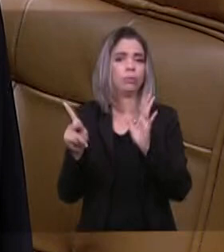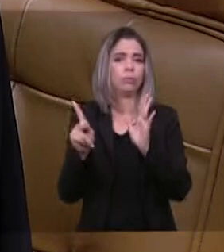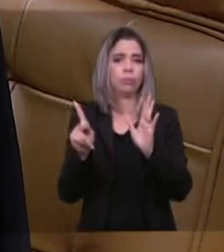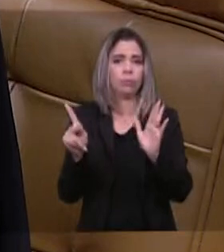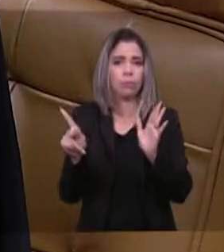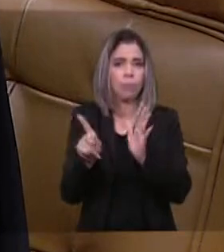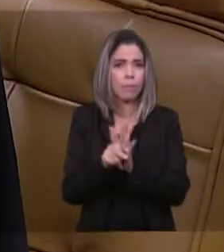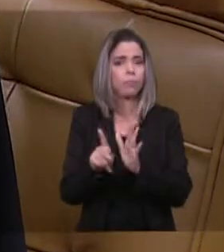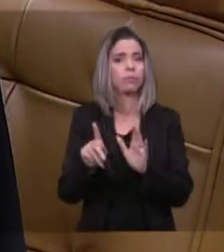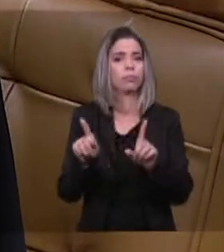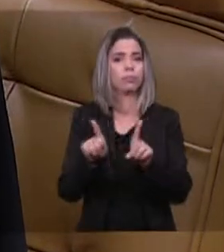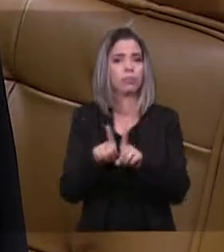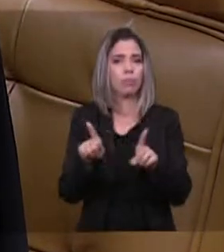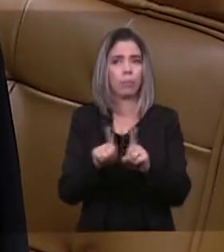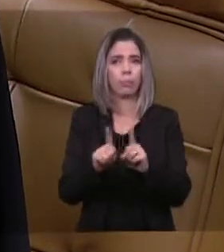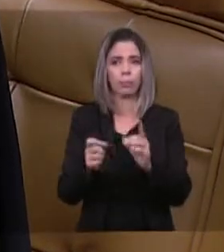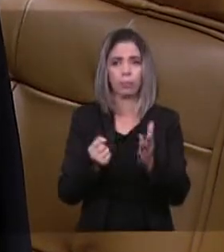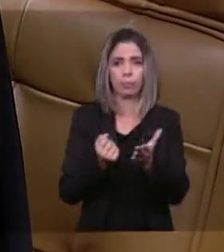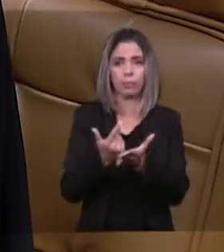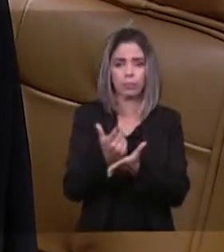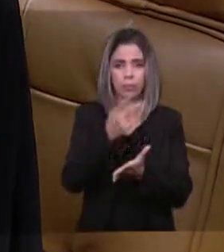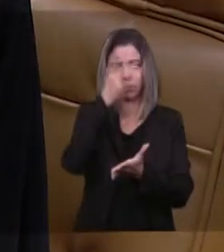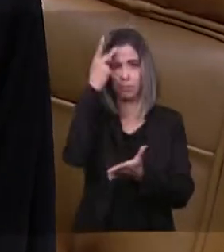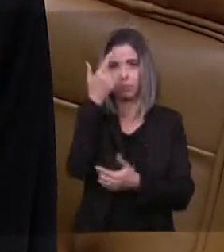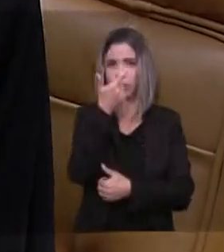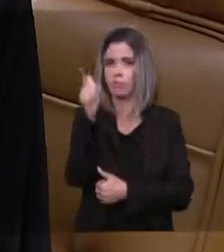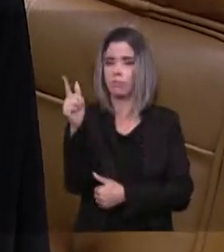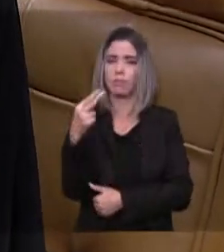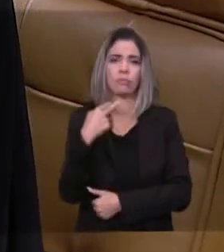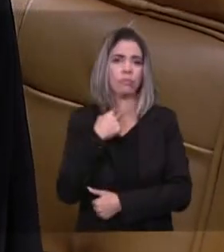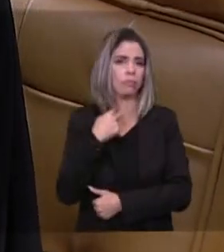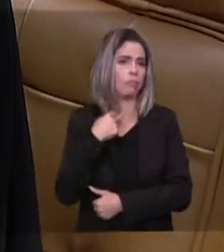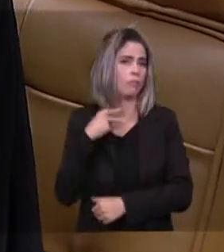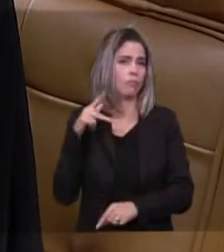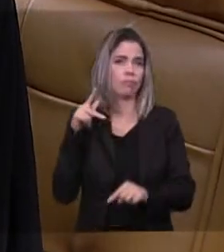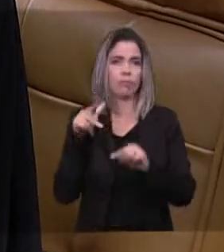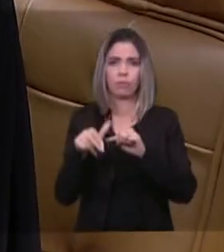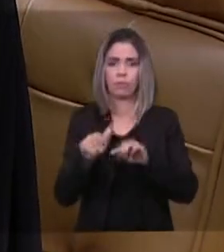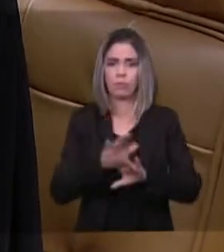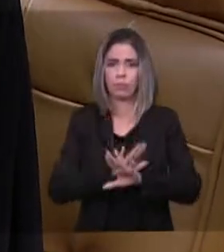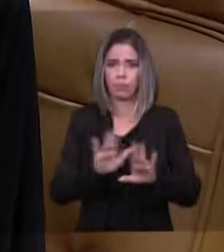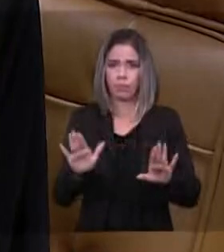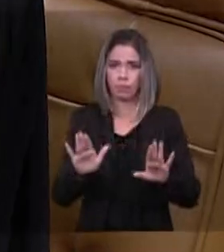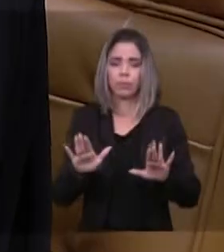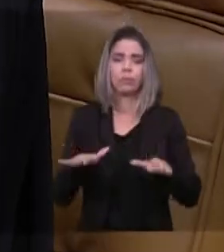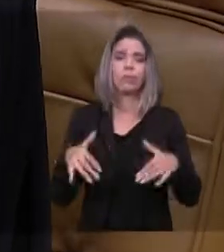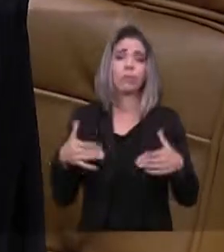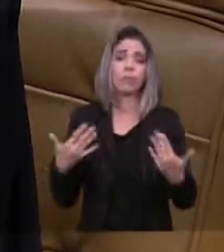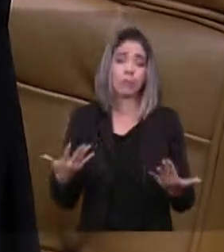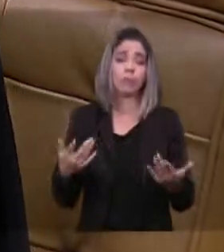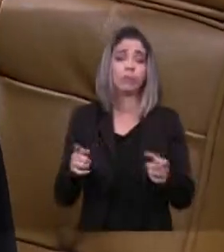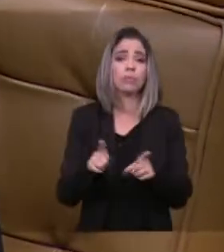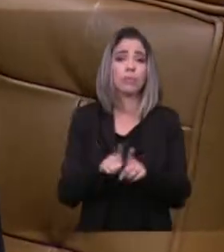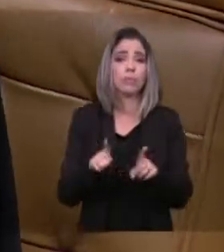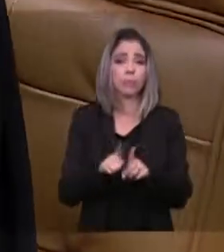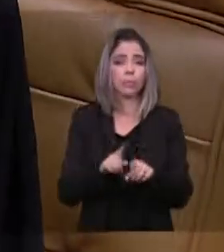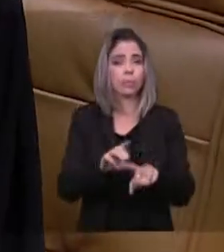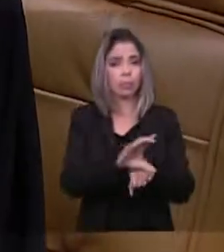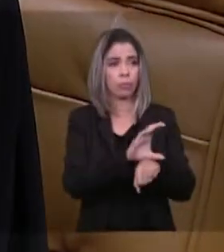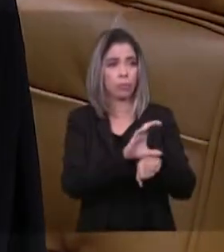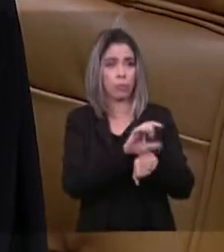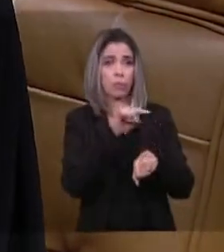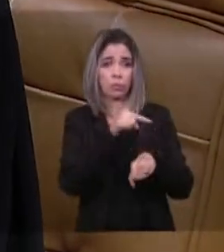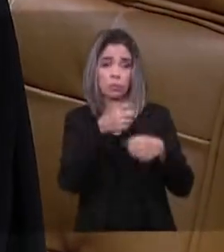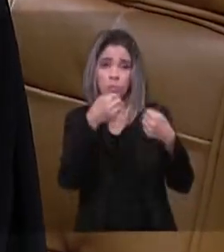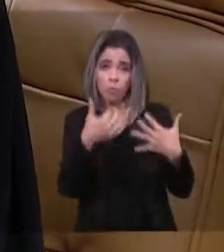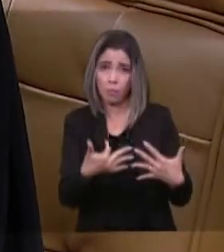prescrição aquisitiva por terceiros. É o artigo 231, parágrafo 4 da Constituição. Paralelamente, reconheceu aos seus indígenas um